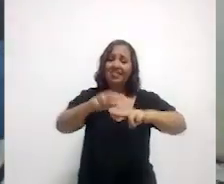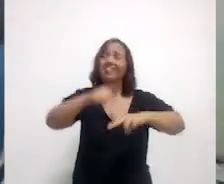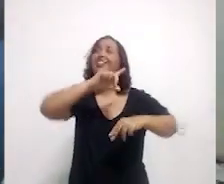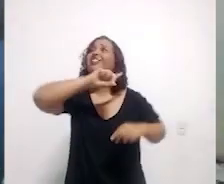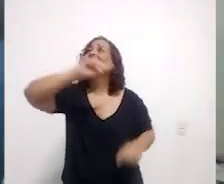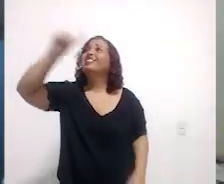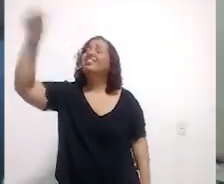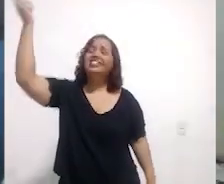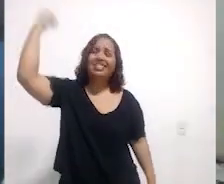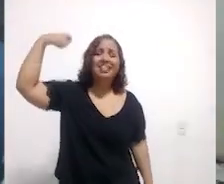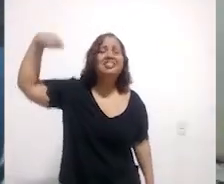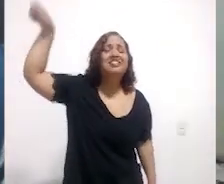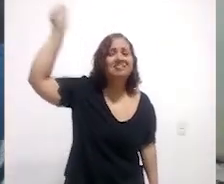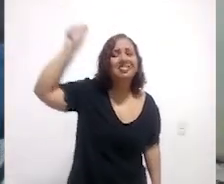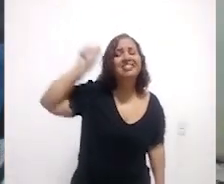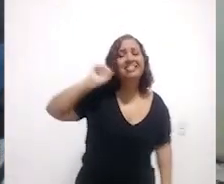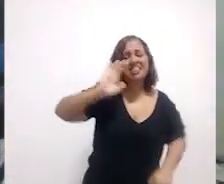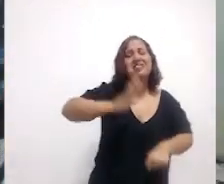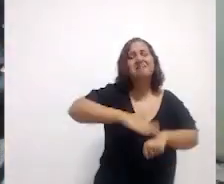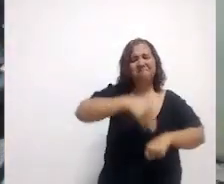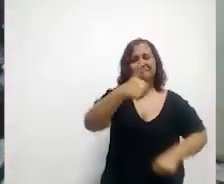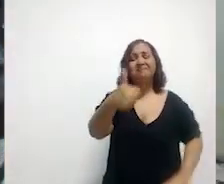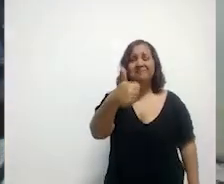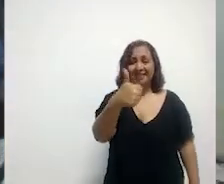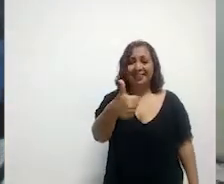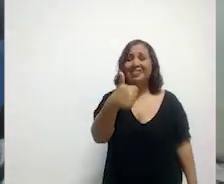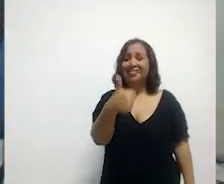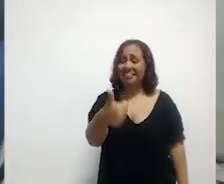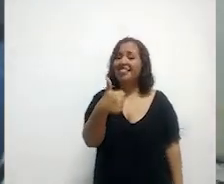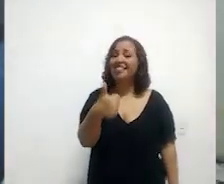se comparado ao que ganhei.